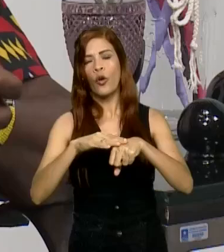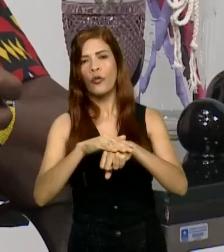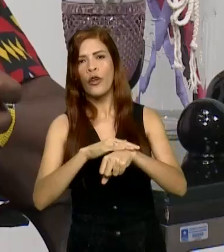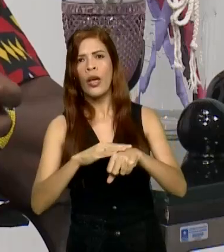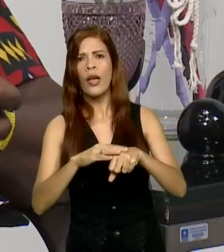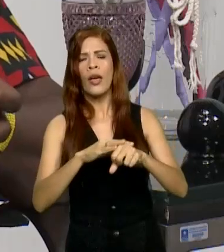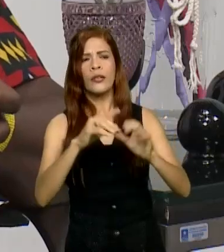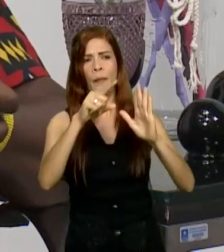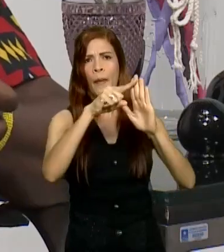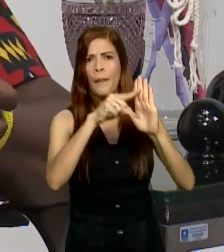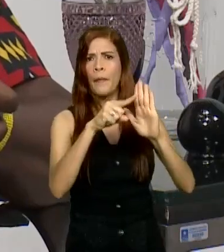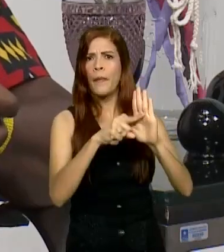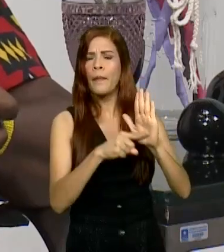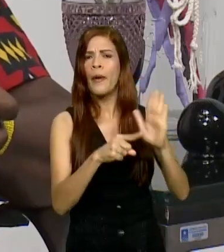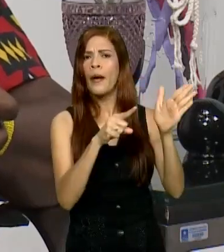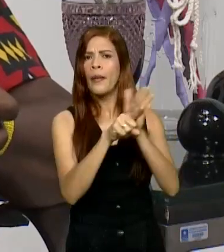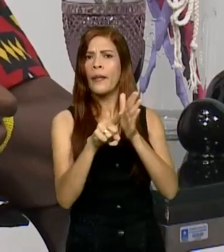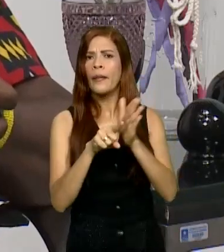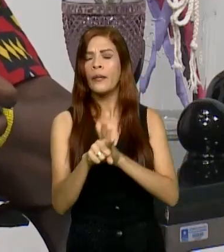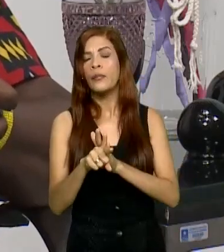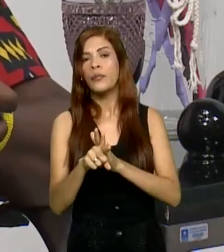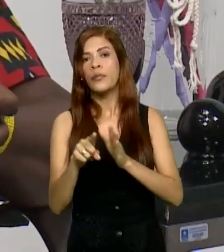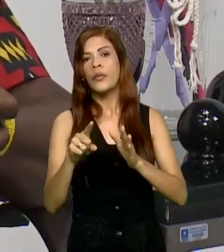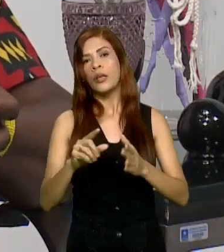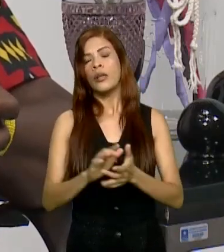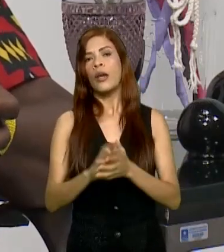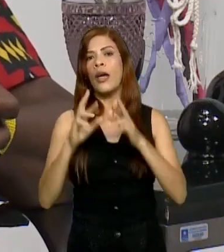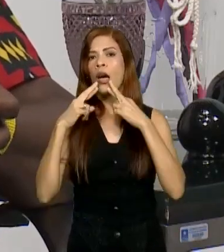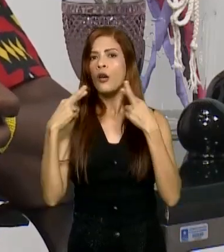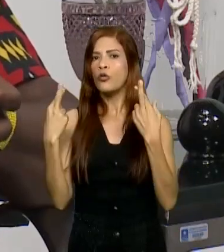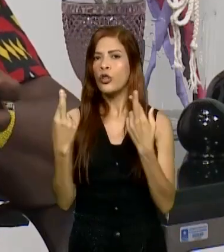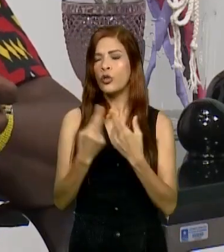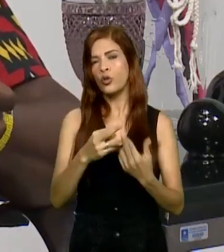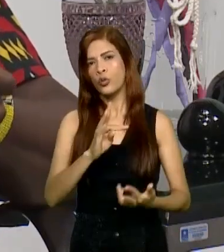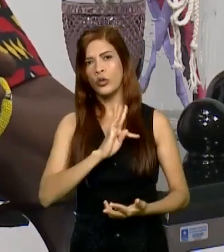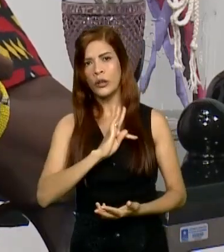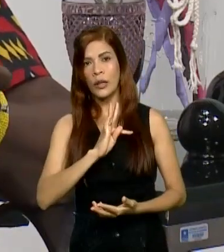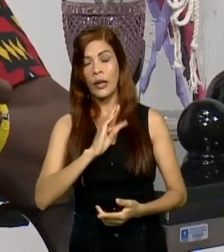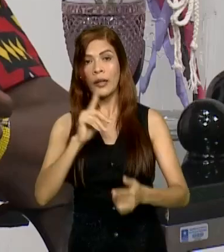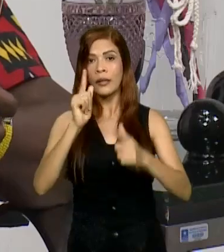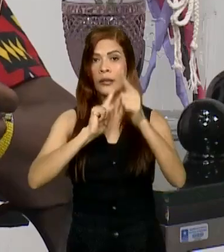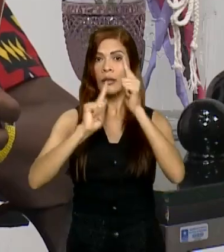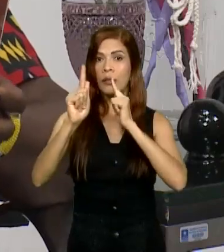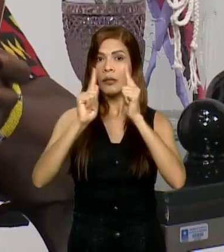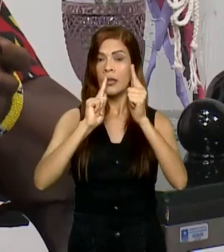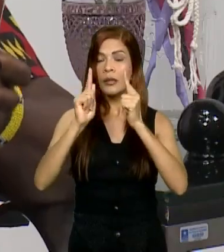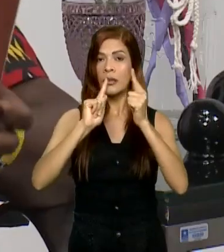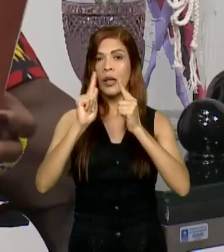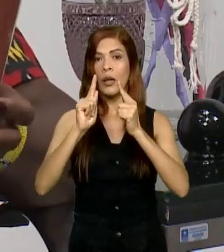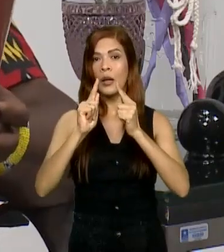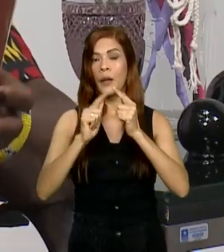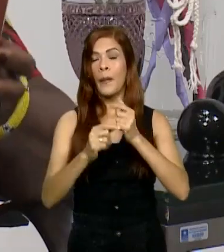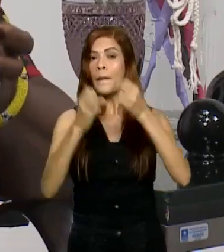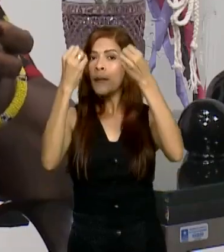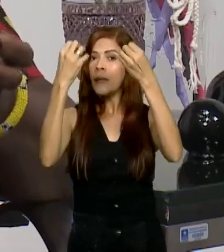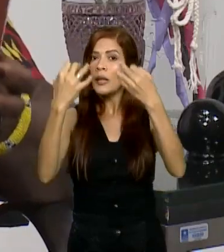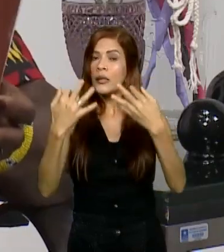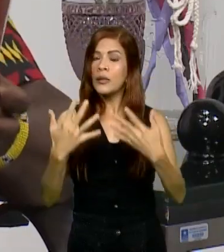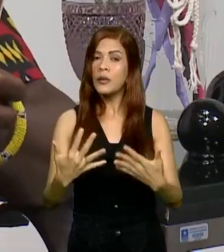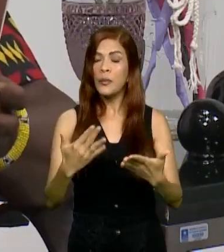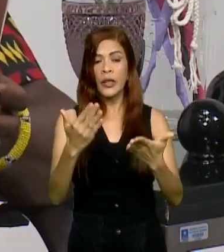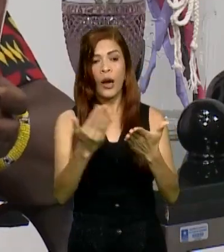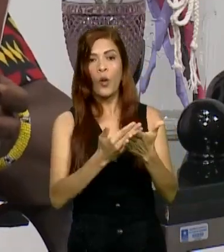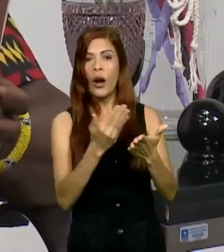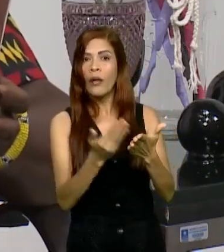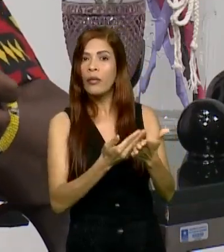foi a reunião com os técnicos, com os gestores, para fazer a sensibilização desse caderno, de falar o que